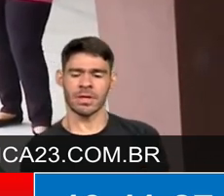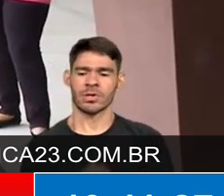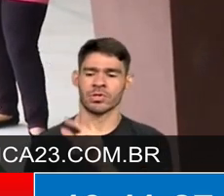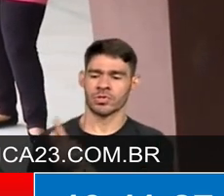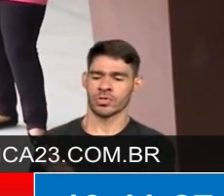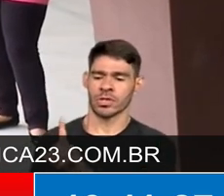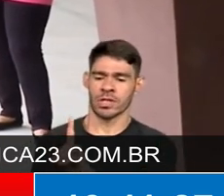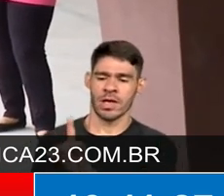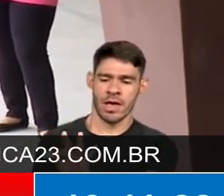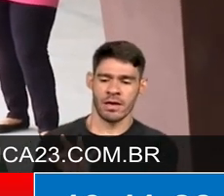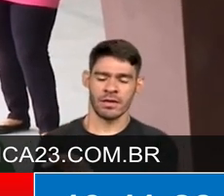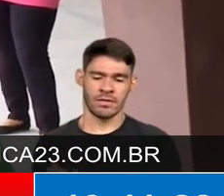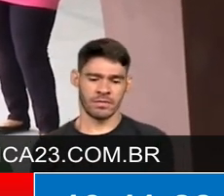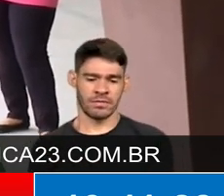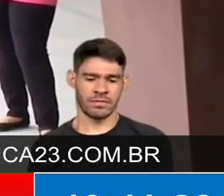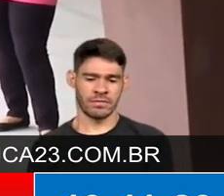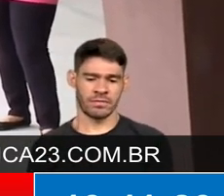GDF,